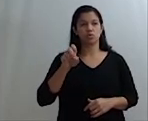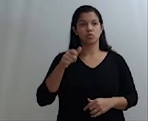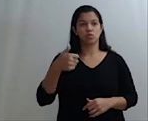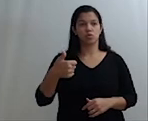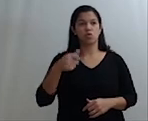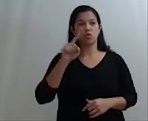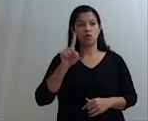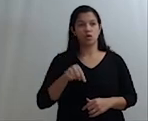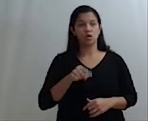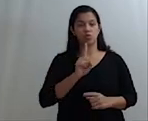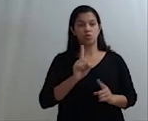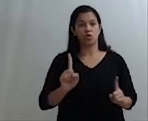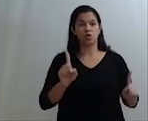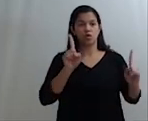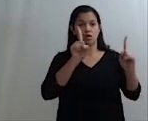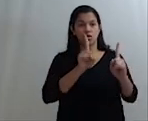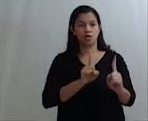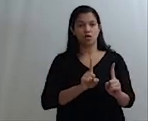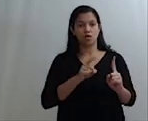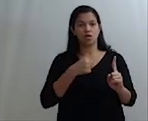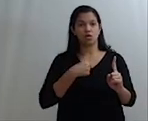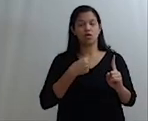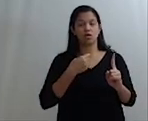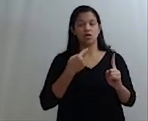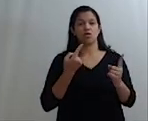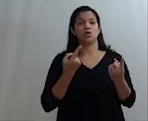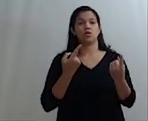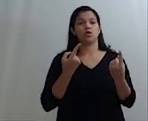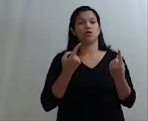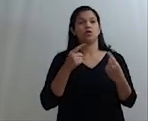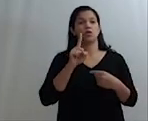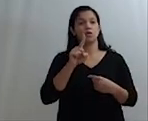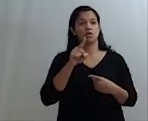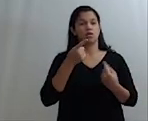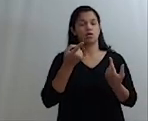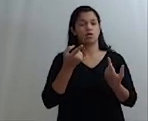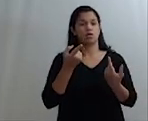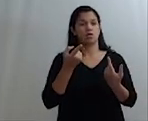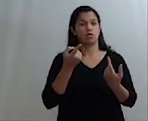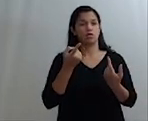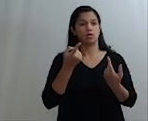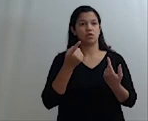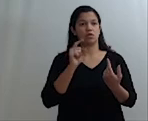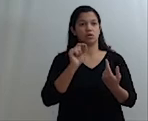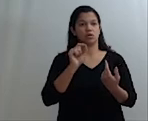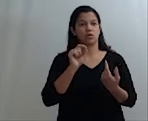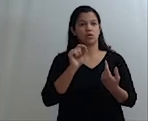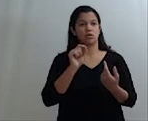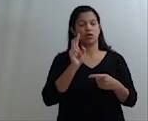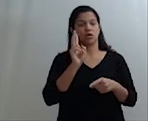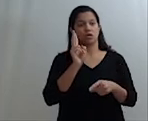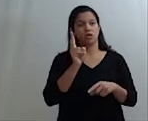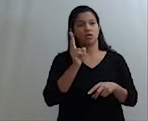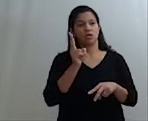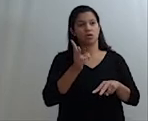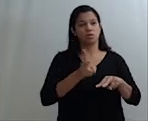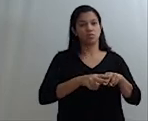a decretação da prisão preventiva eh sem